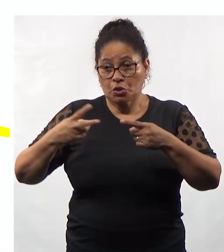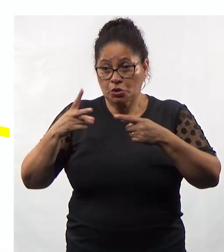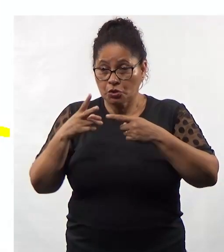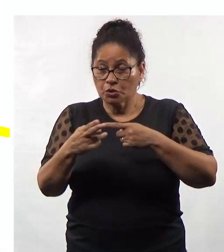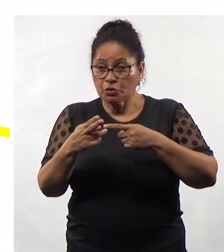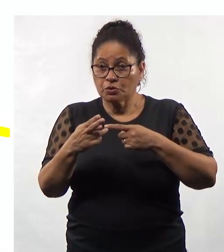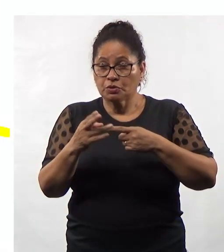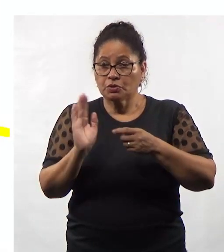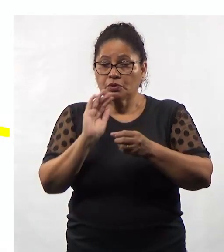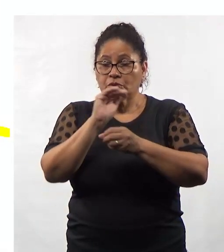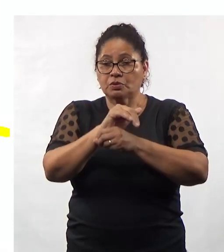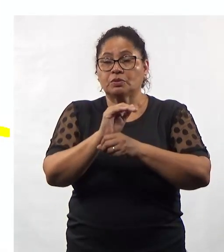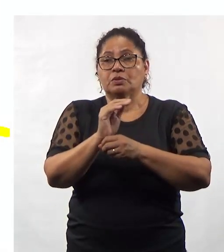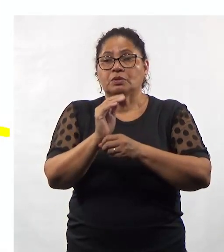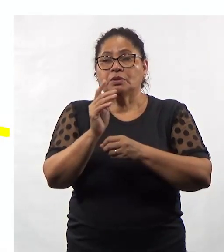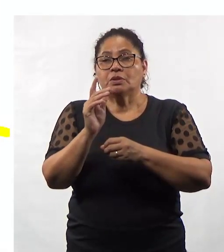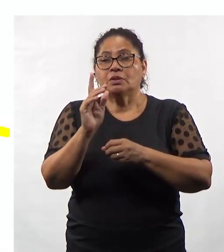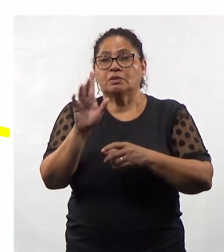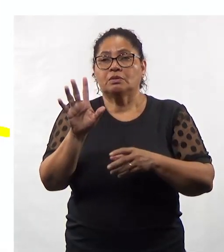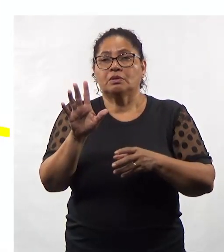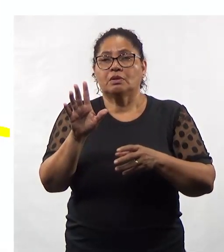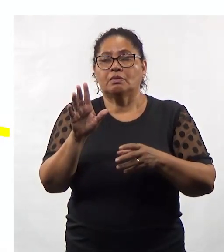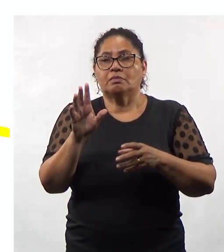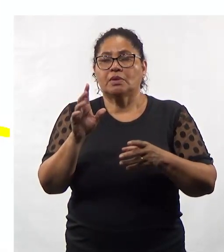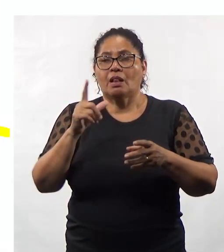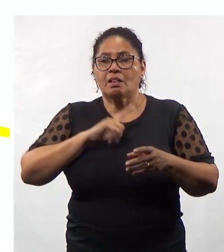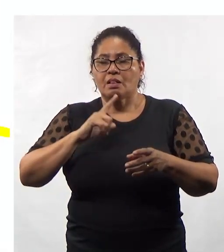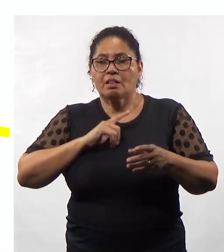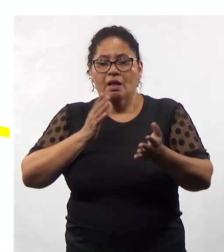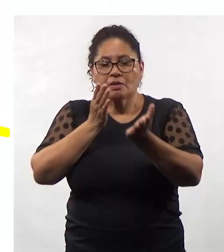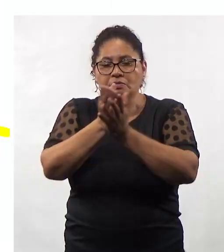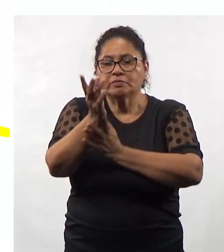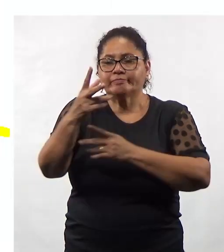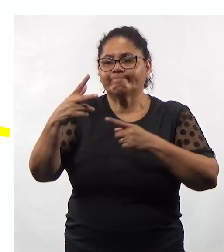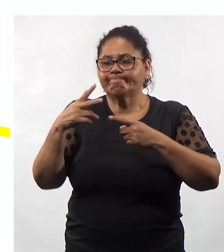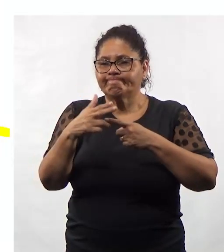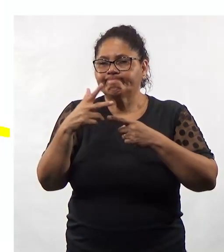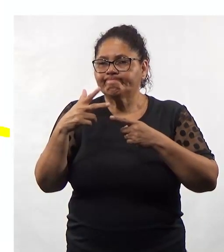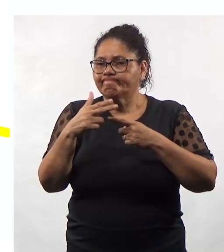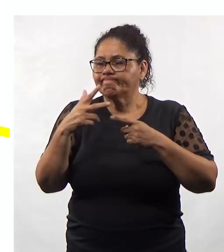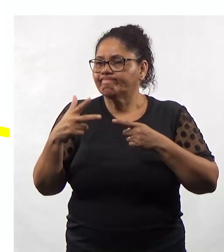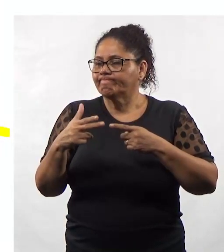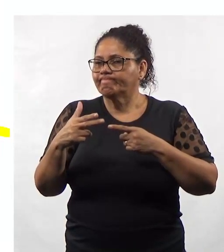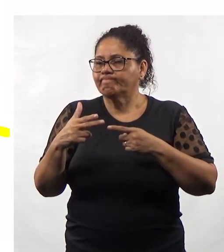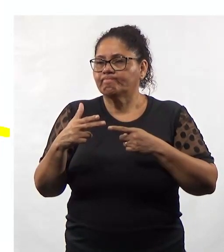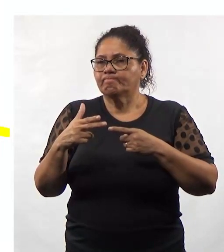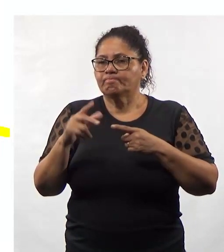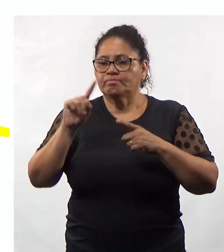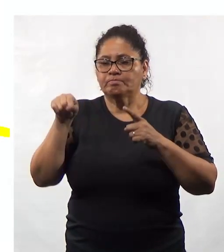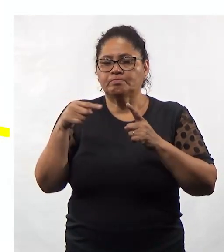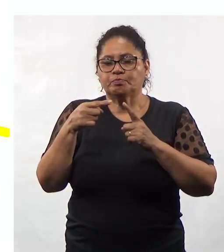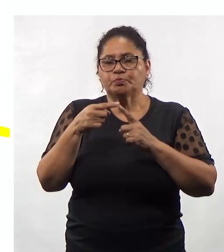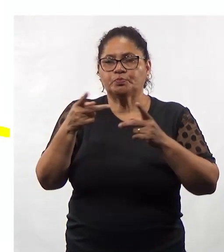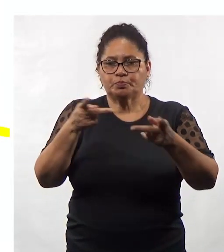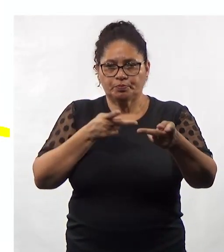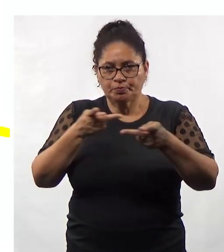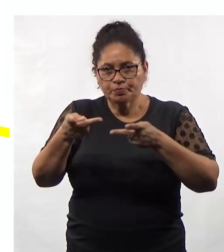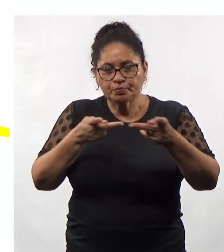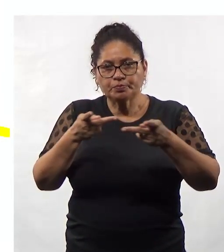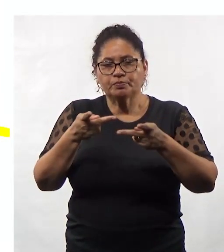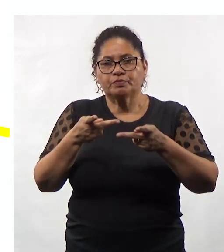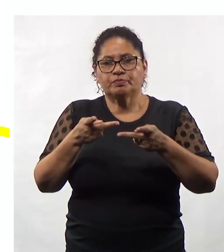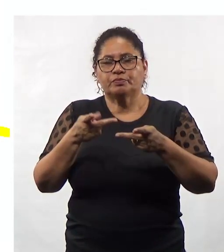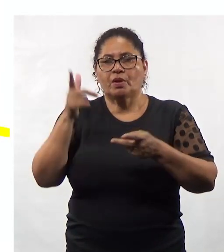prática, né, a cesta estratégica com os respectivos critérios serve para estabelecer uma linha de corte objetiva, não é? Dos projetos,